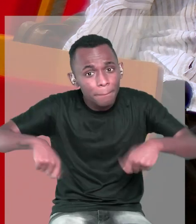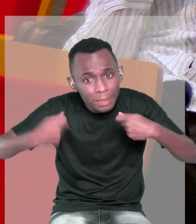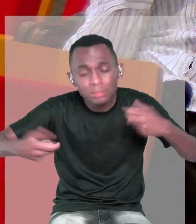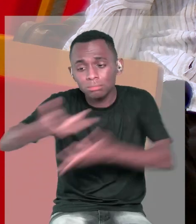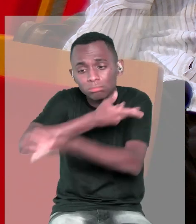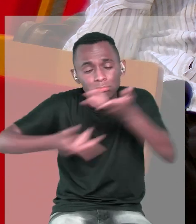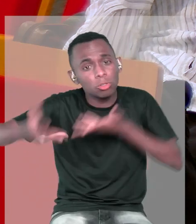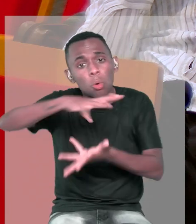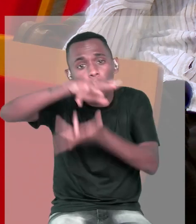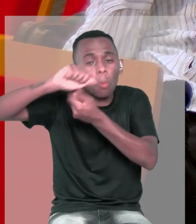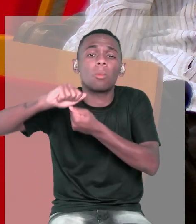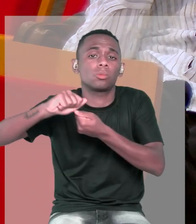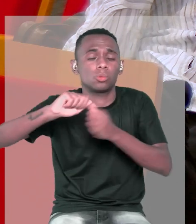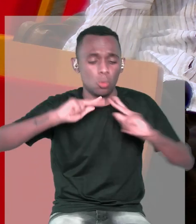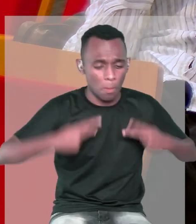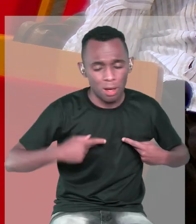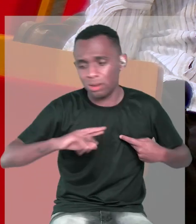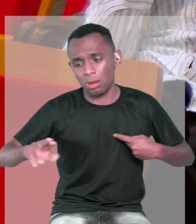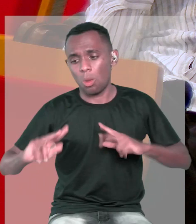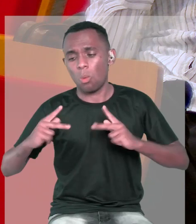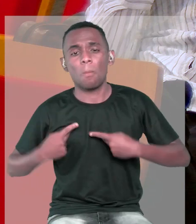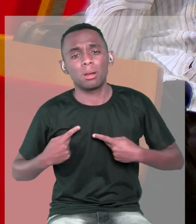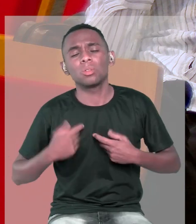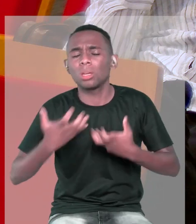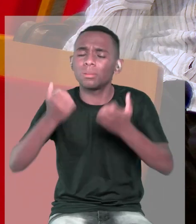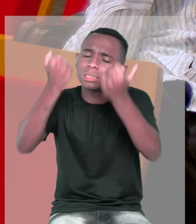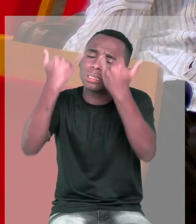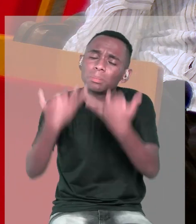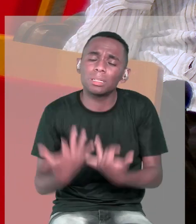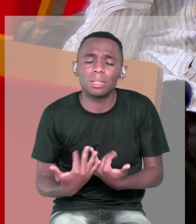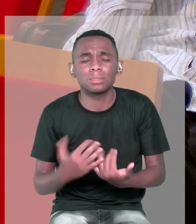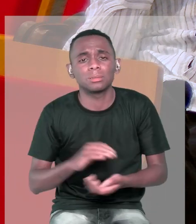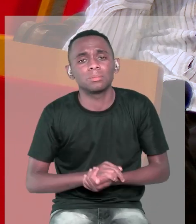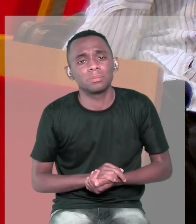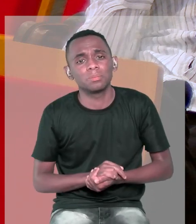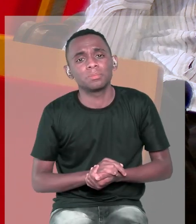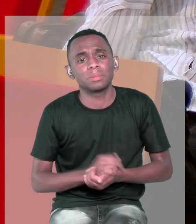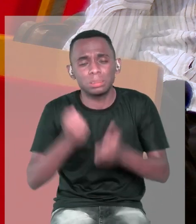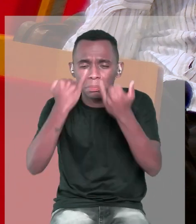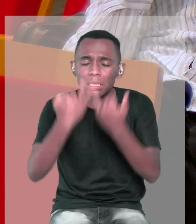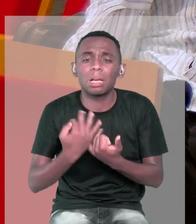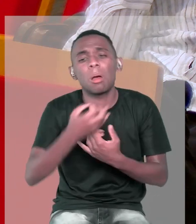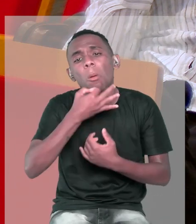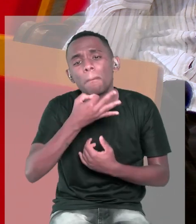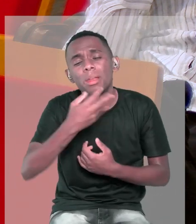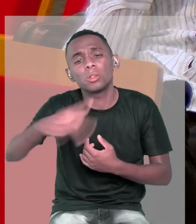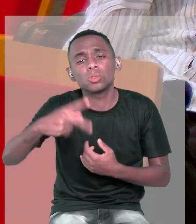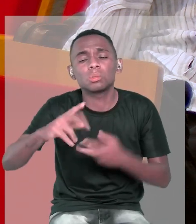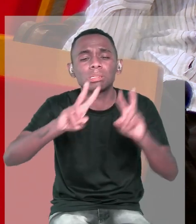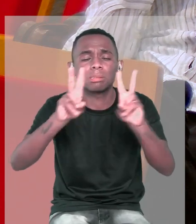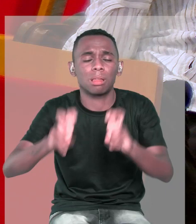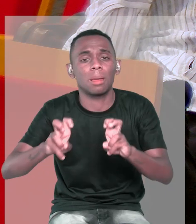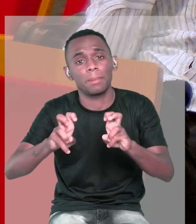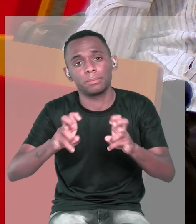com eles também, então, não só entre nós, né. Queria que você, por favor, se possível, né, explicitasse um pouco mais nesse